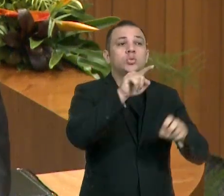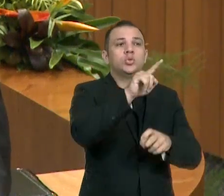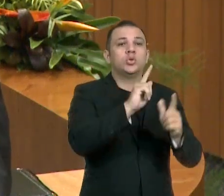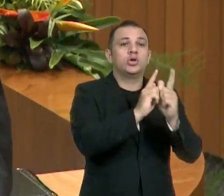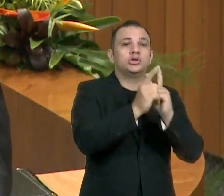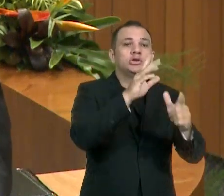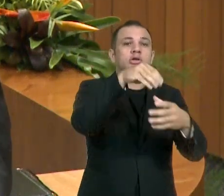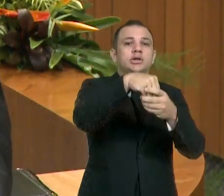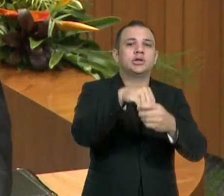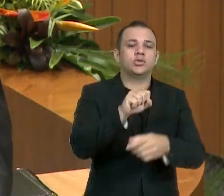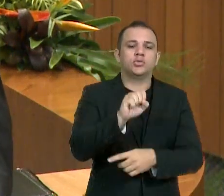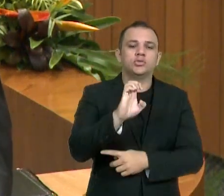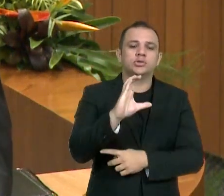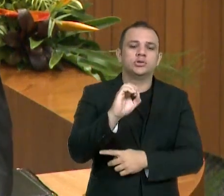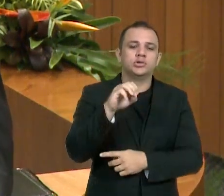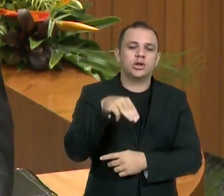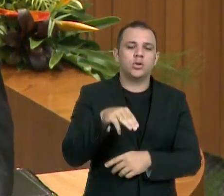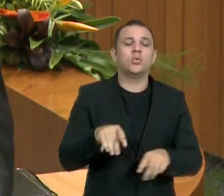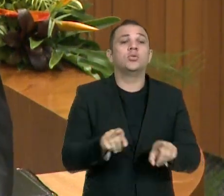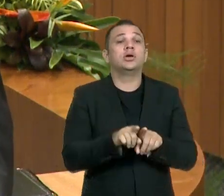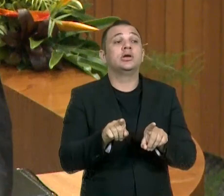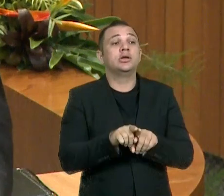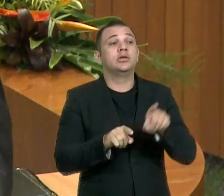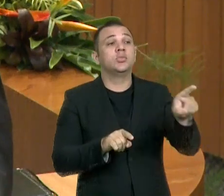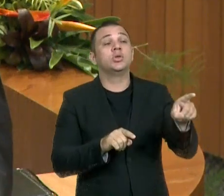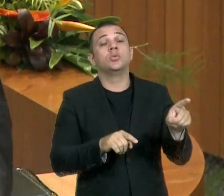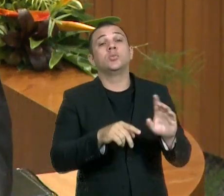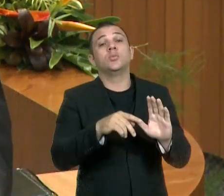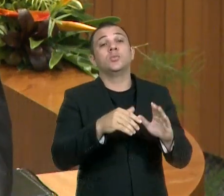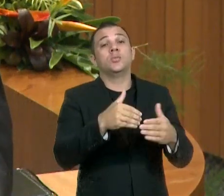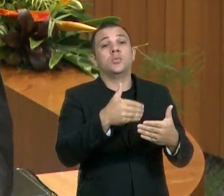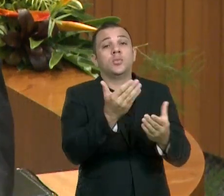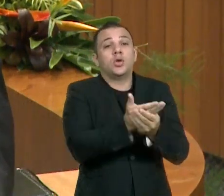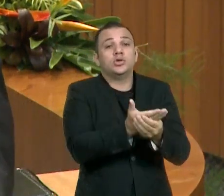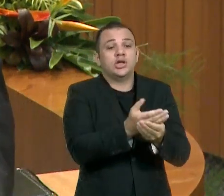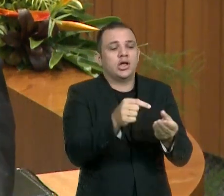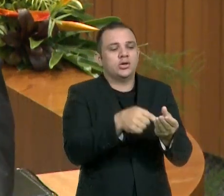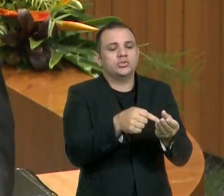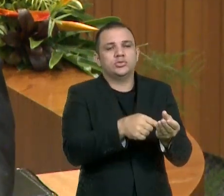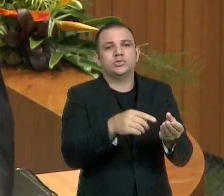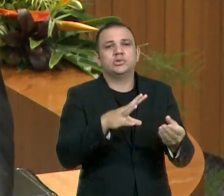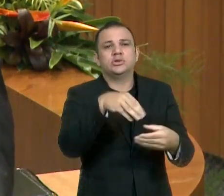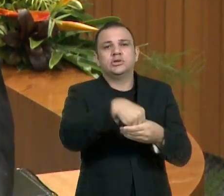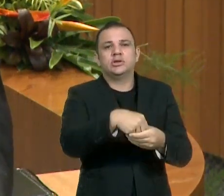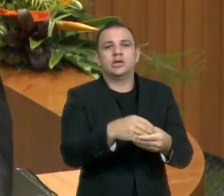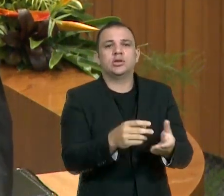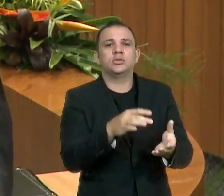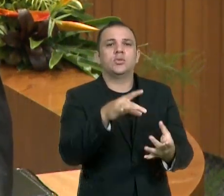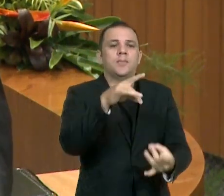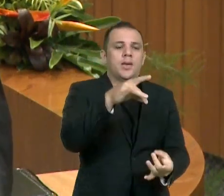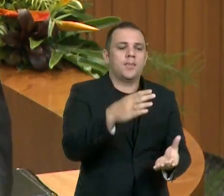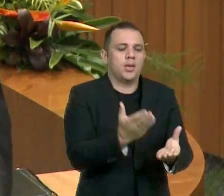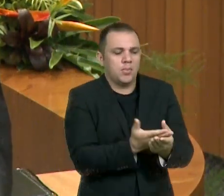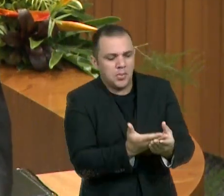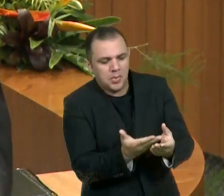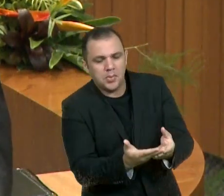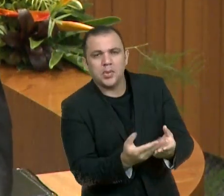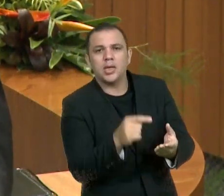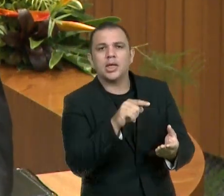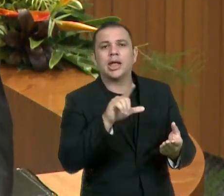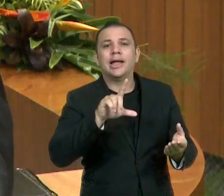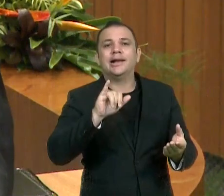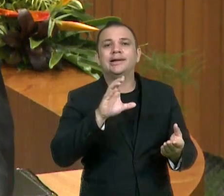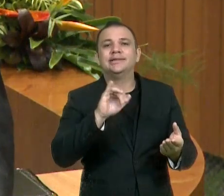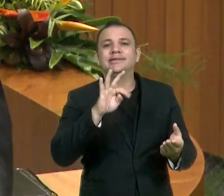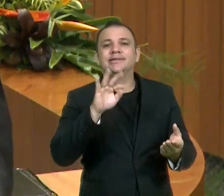SECOM, nos teus processos sem vínculo, nos papéis, com as tuas licitações montadas, que isso vai